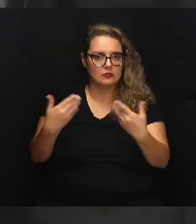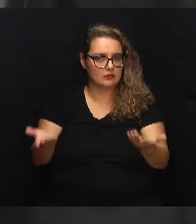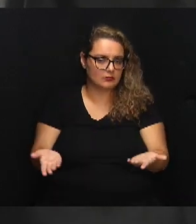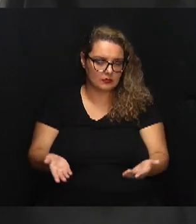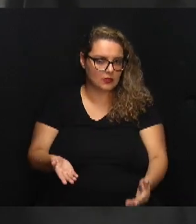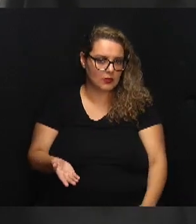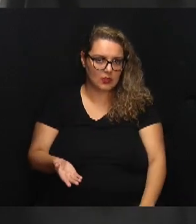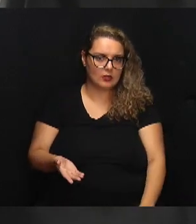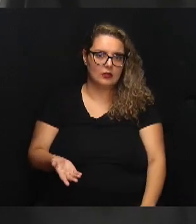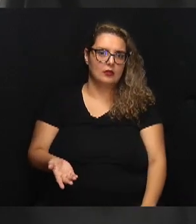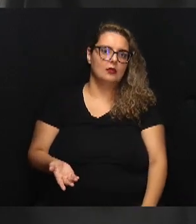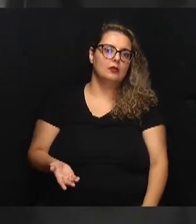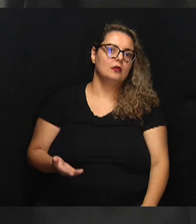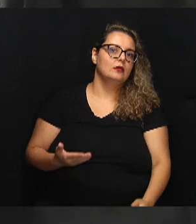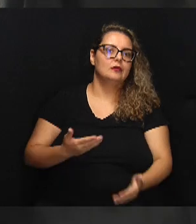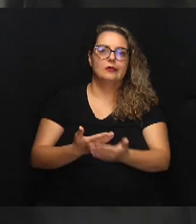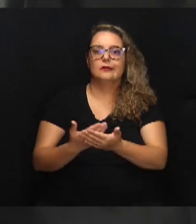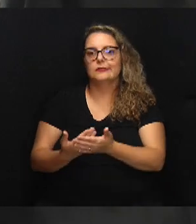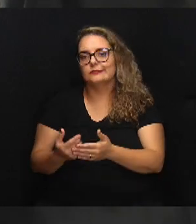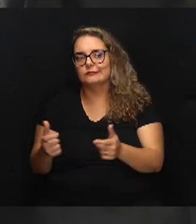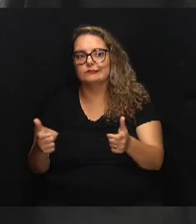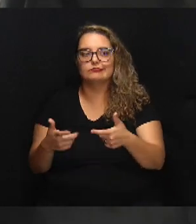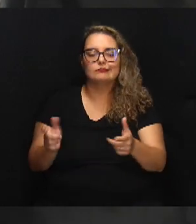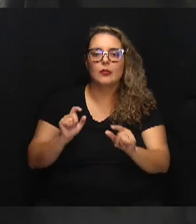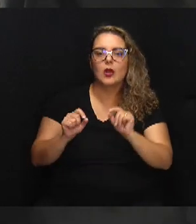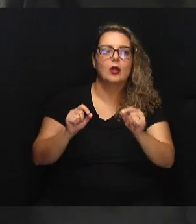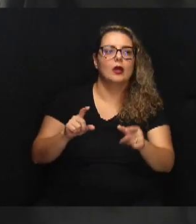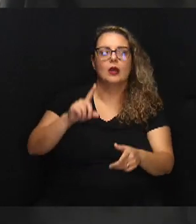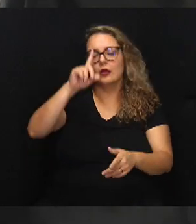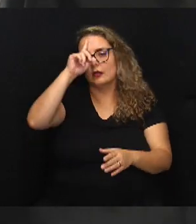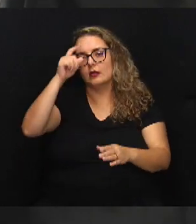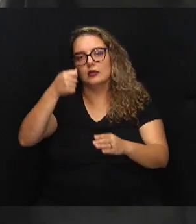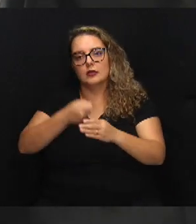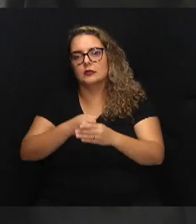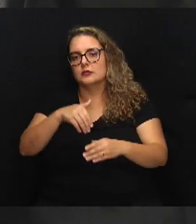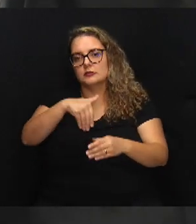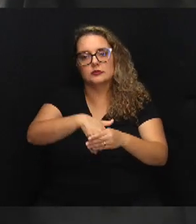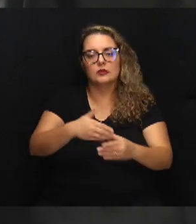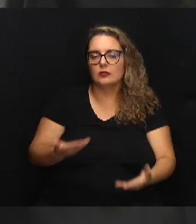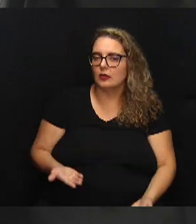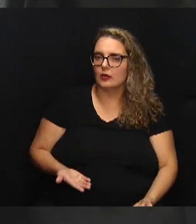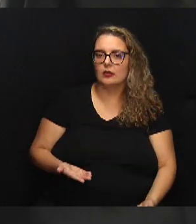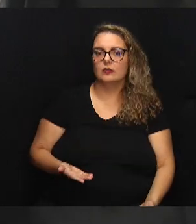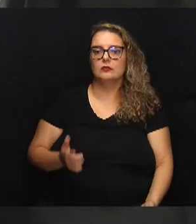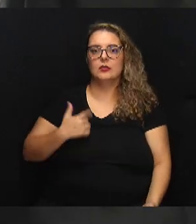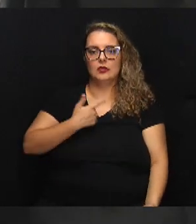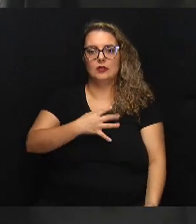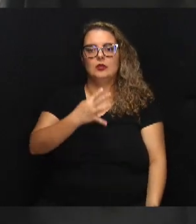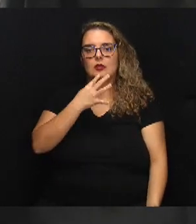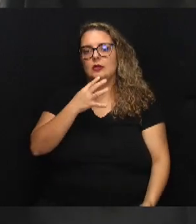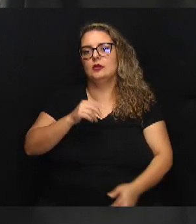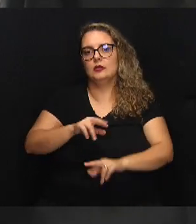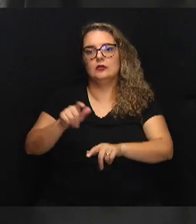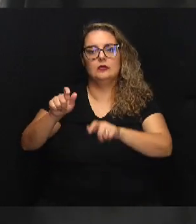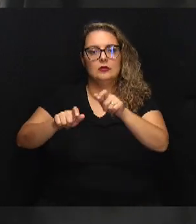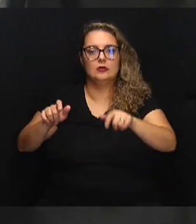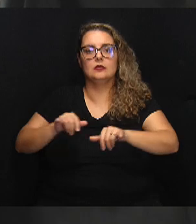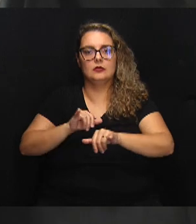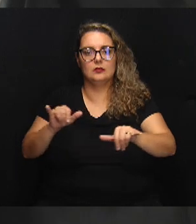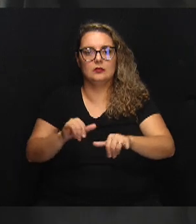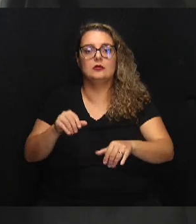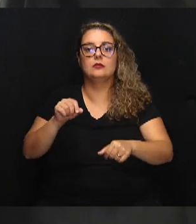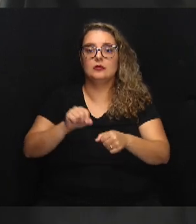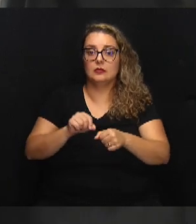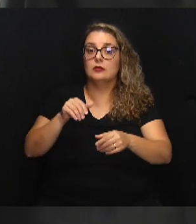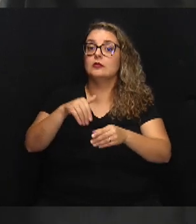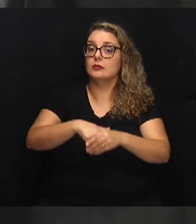menos, né? Que estudam menos, né? Para quem vai definir o seu voto, mas a gente conhece muita gente nas campanhas que fazem um voto